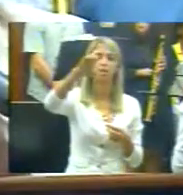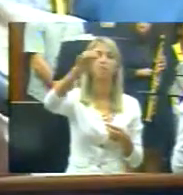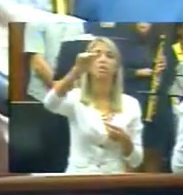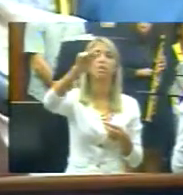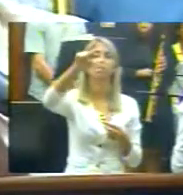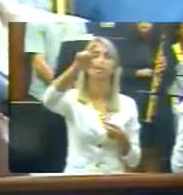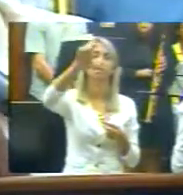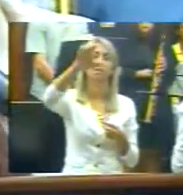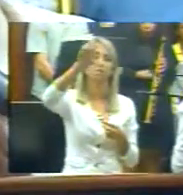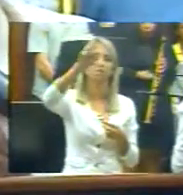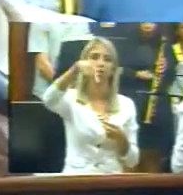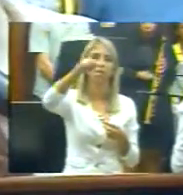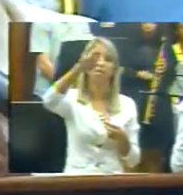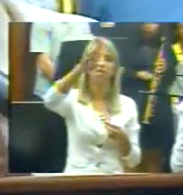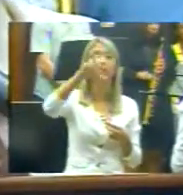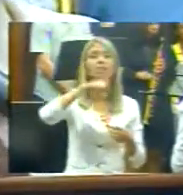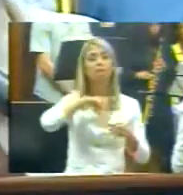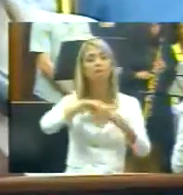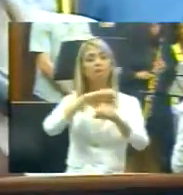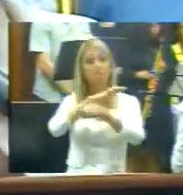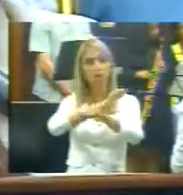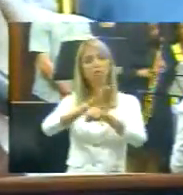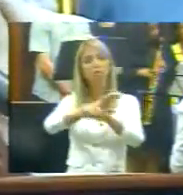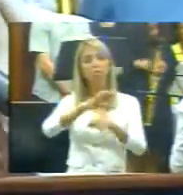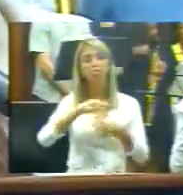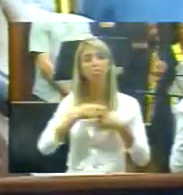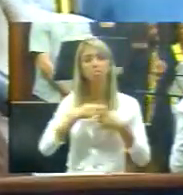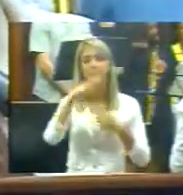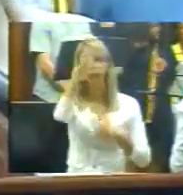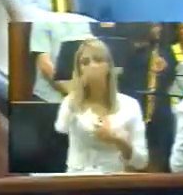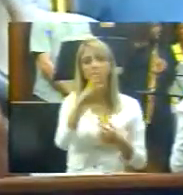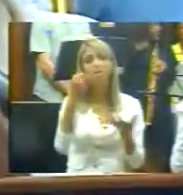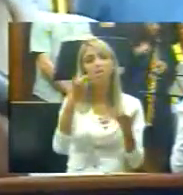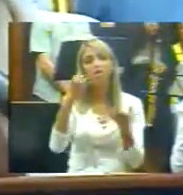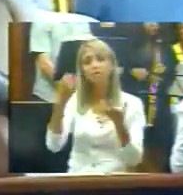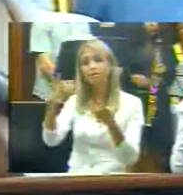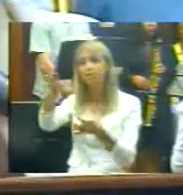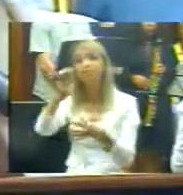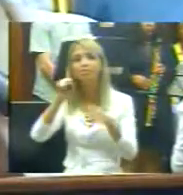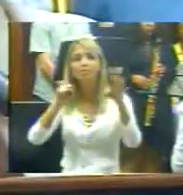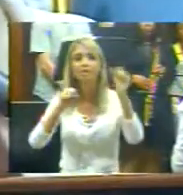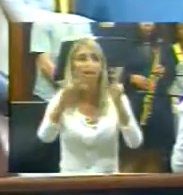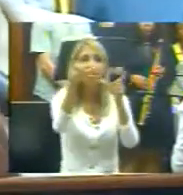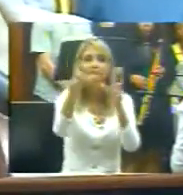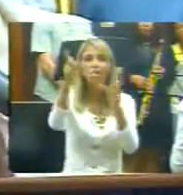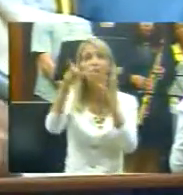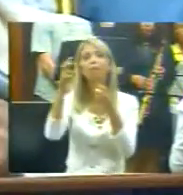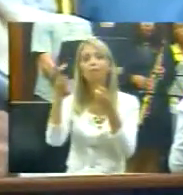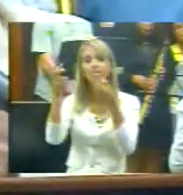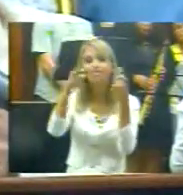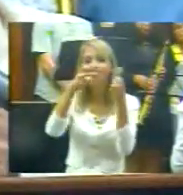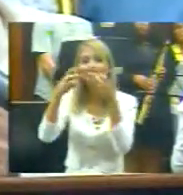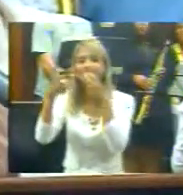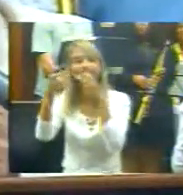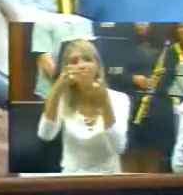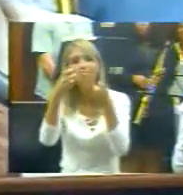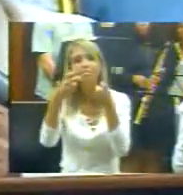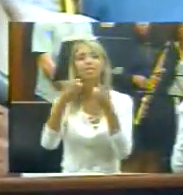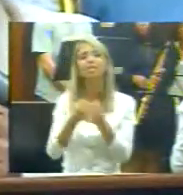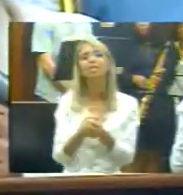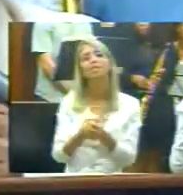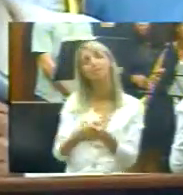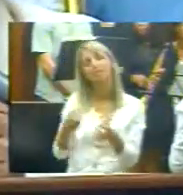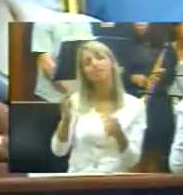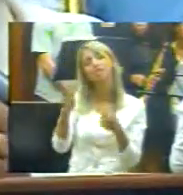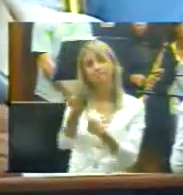cursos gratuitos, mas nós queremos fazer mais. Queremos convidar vocês para estarem lá, para verem, observarem e nos